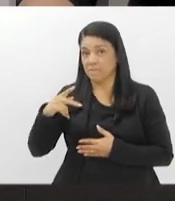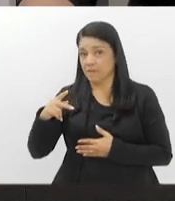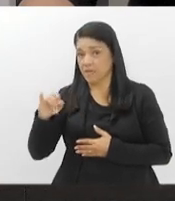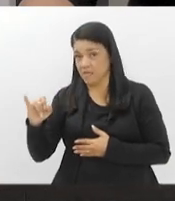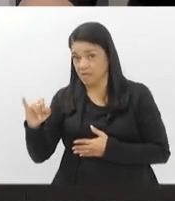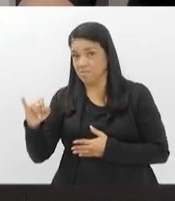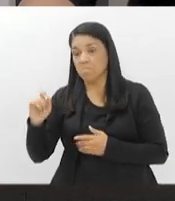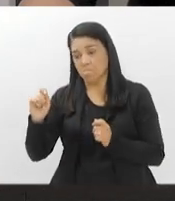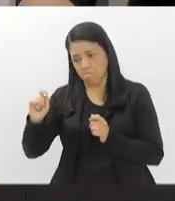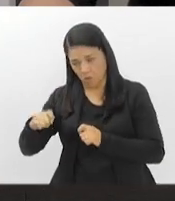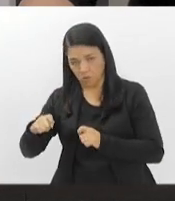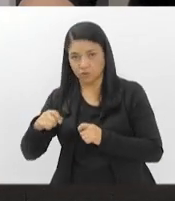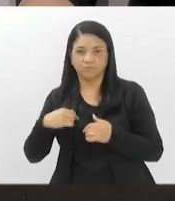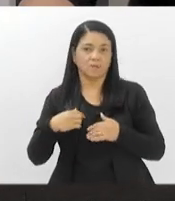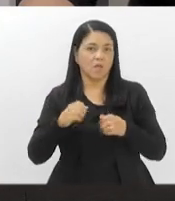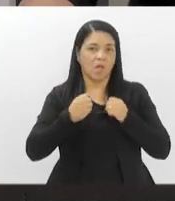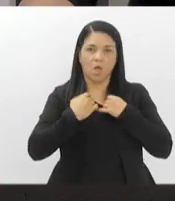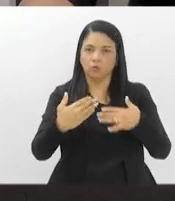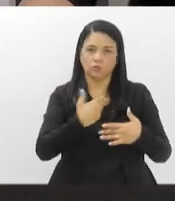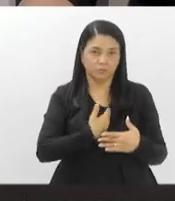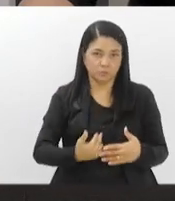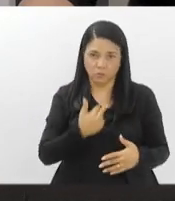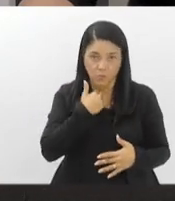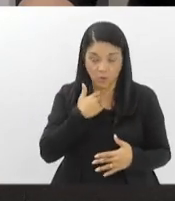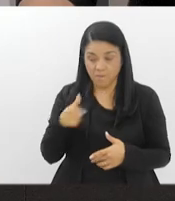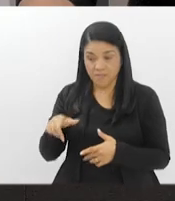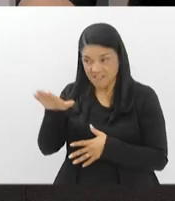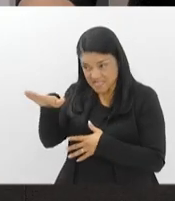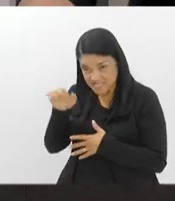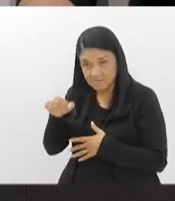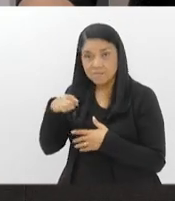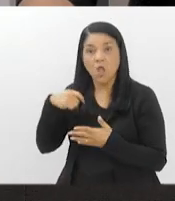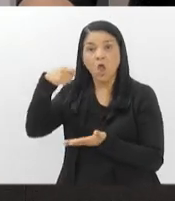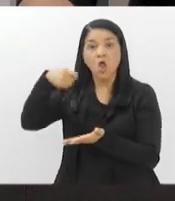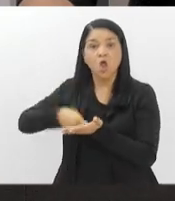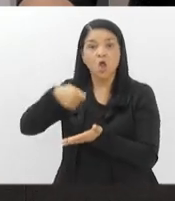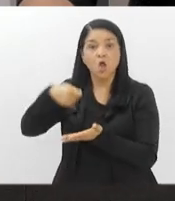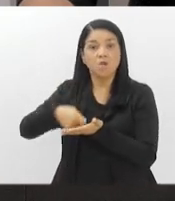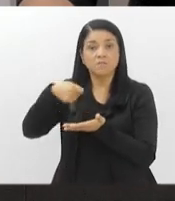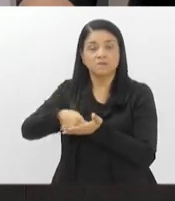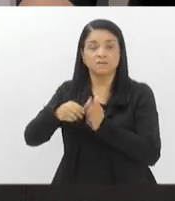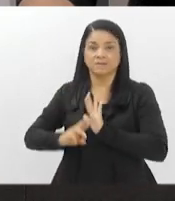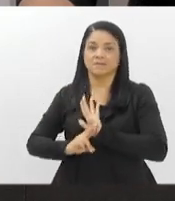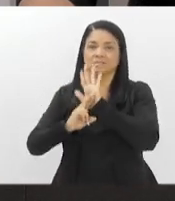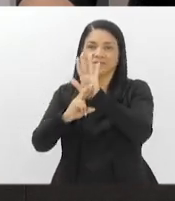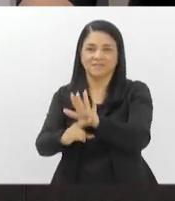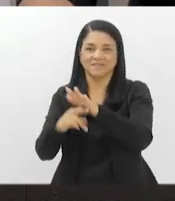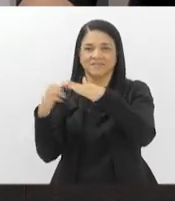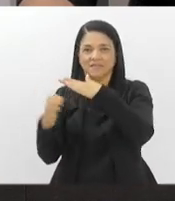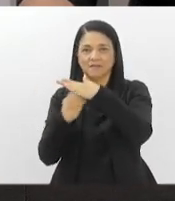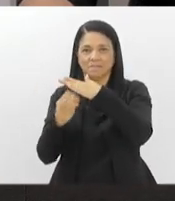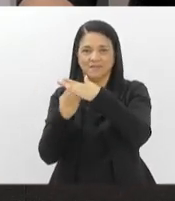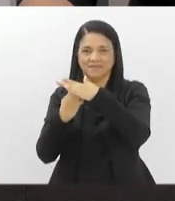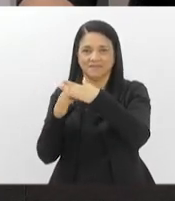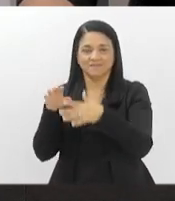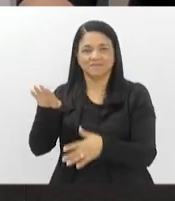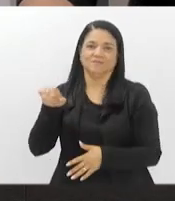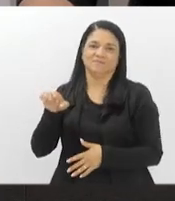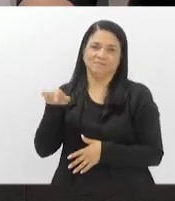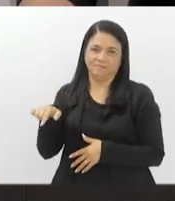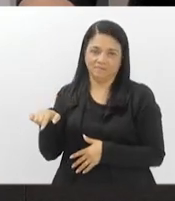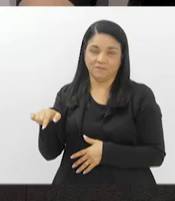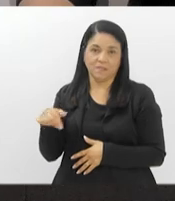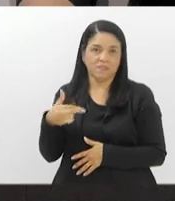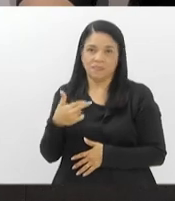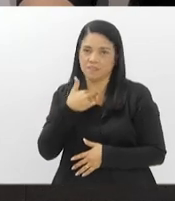pode é a presença de um representante legal da empresa convocada então não pode